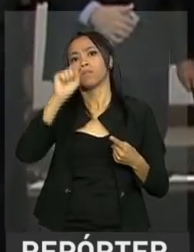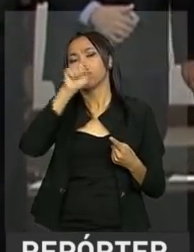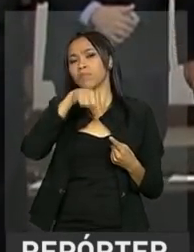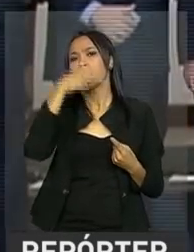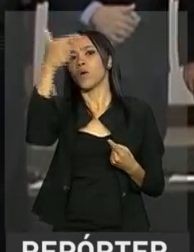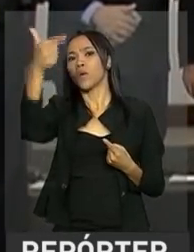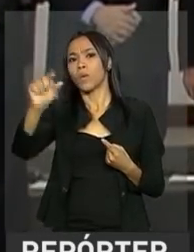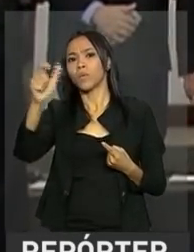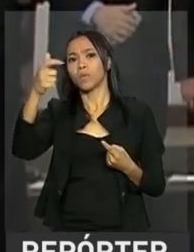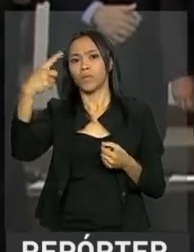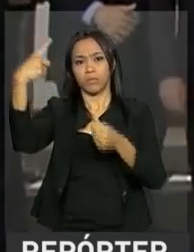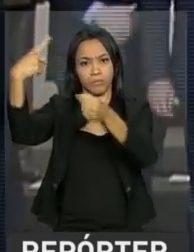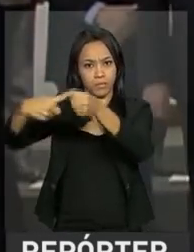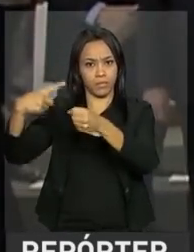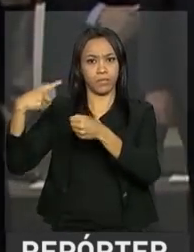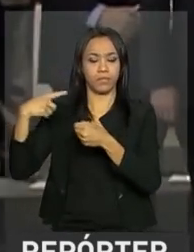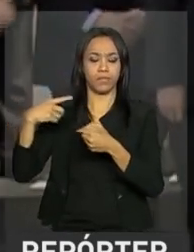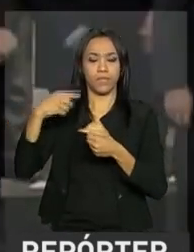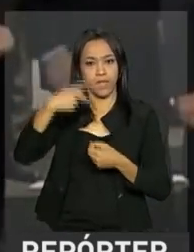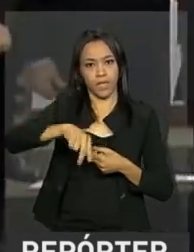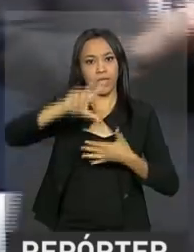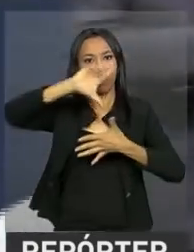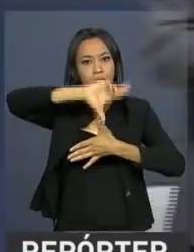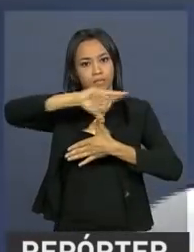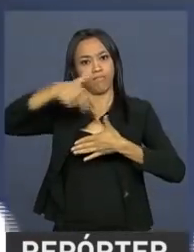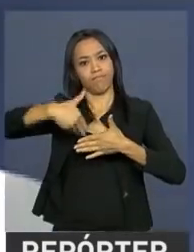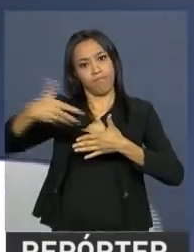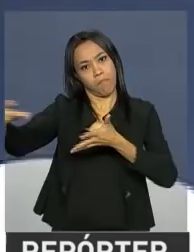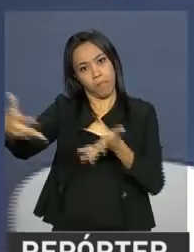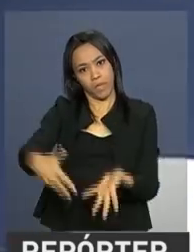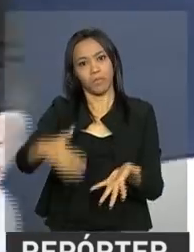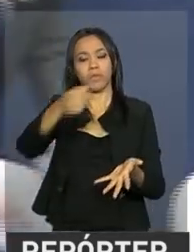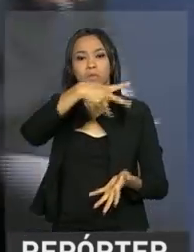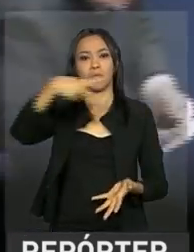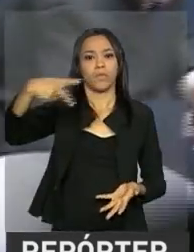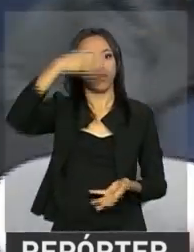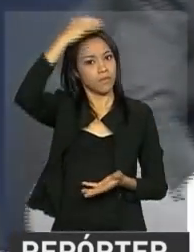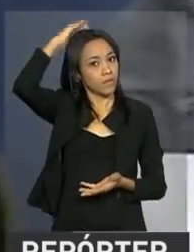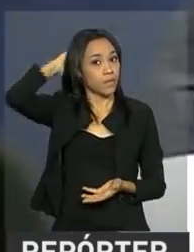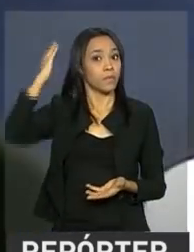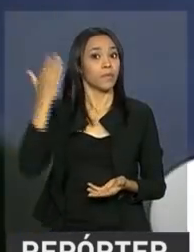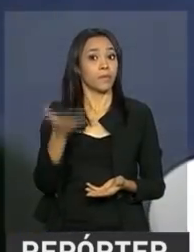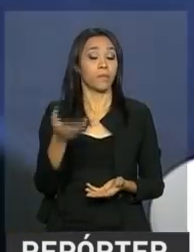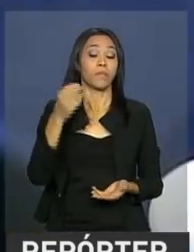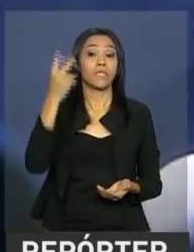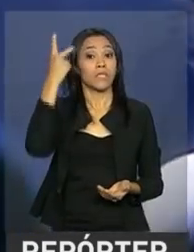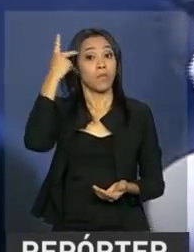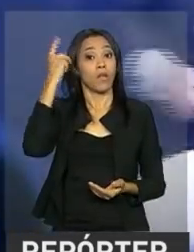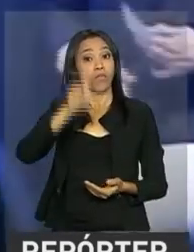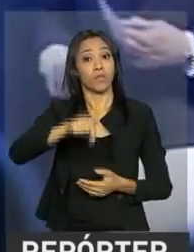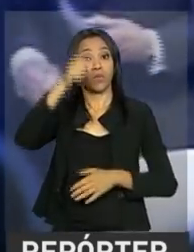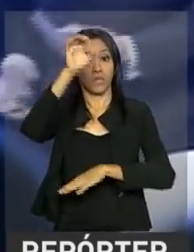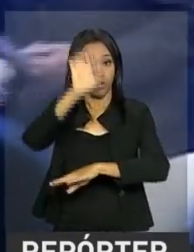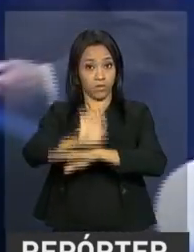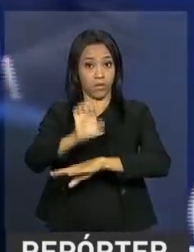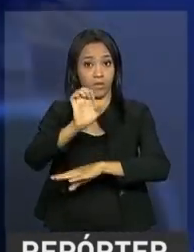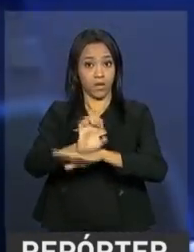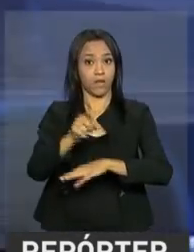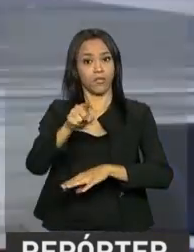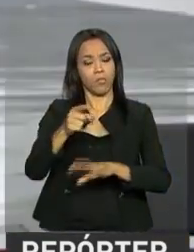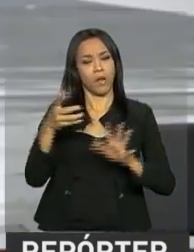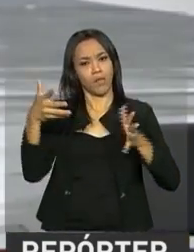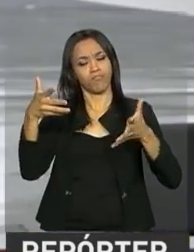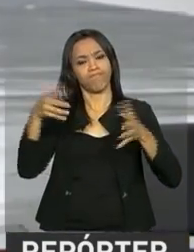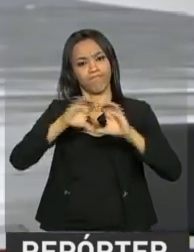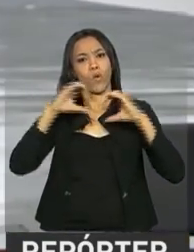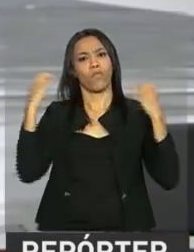primeira edição na América Latina teve a participação, como você falou, do presidente Michel Temer. São Paulo foi escolhida para sediar a conferência